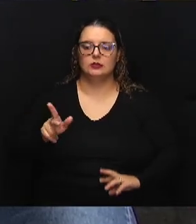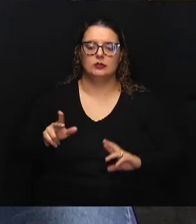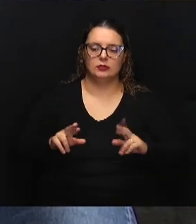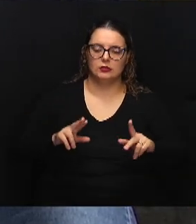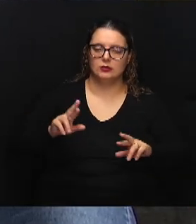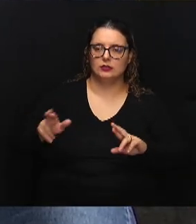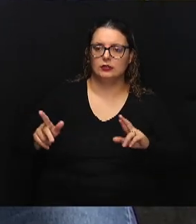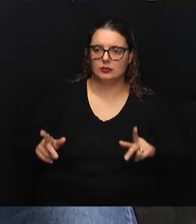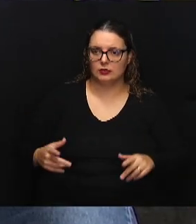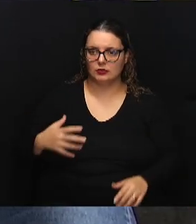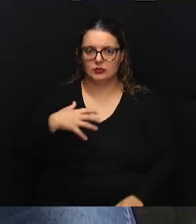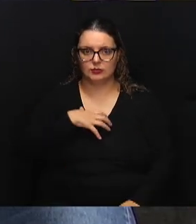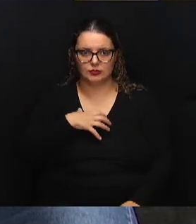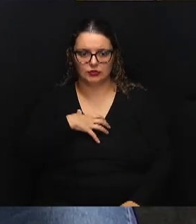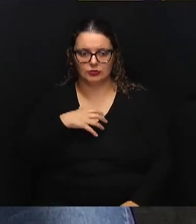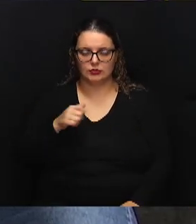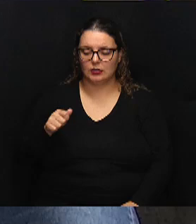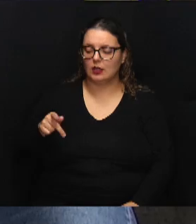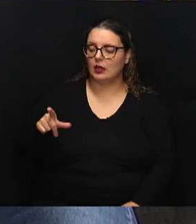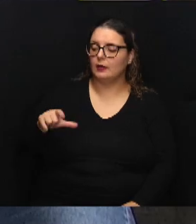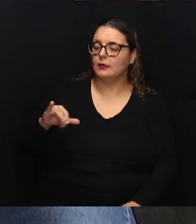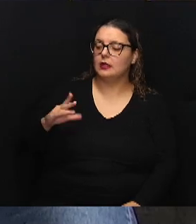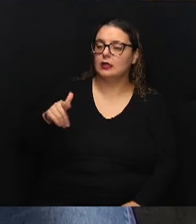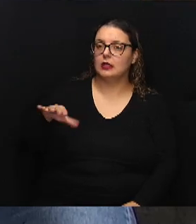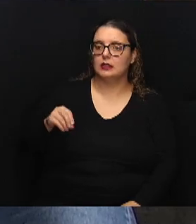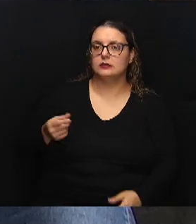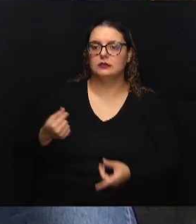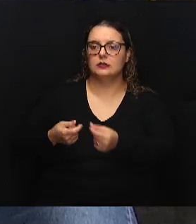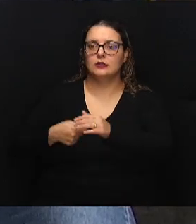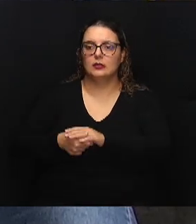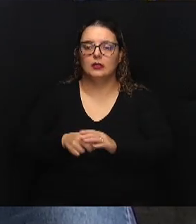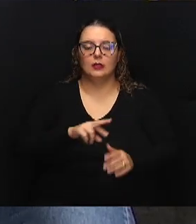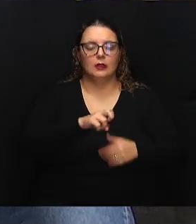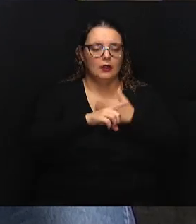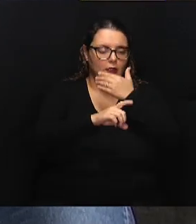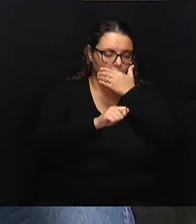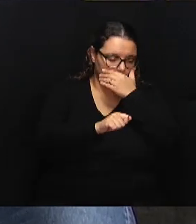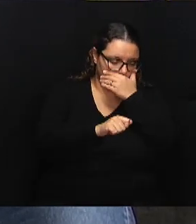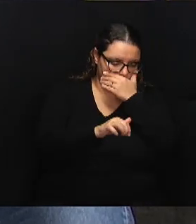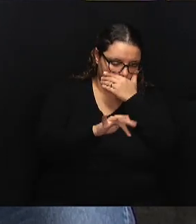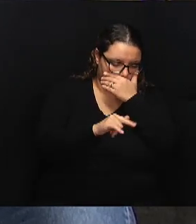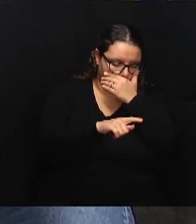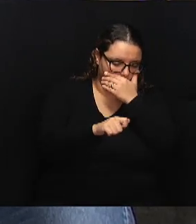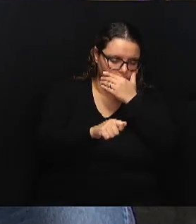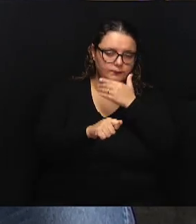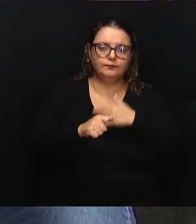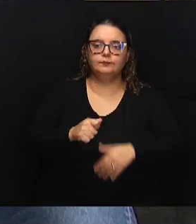as diferentes formas de aplicação, né? Desde a renda fixa, aí a gente tem